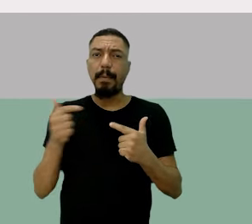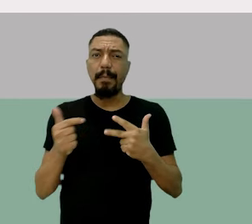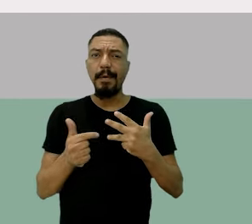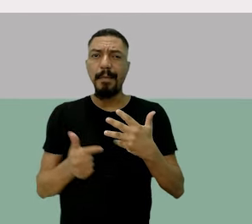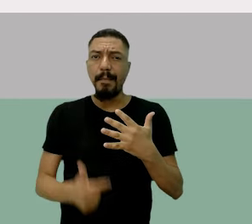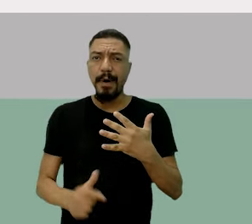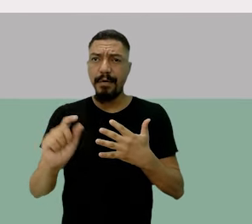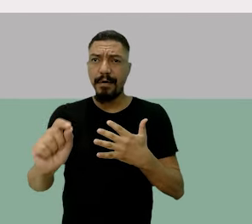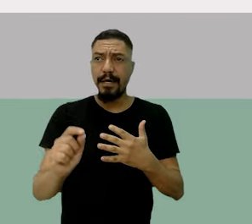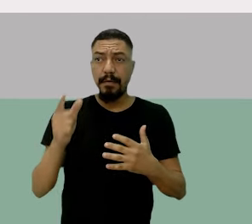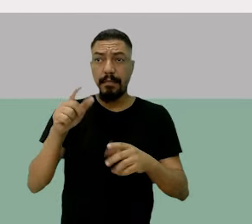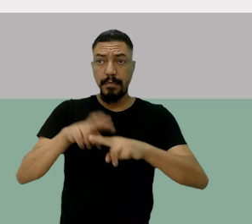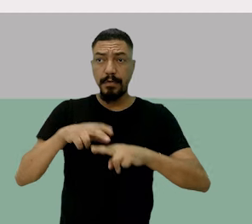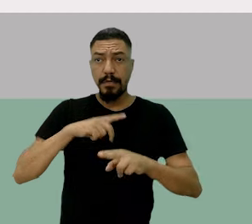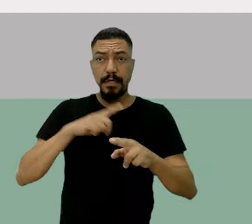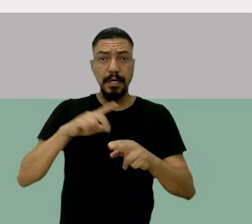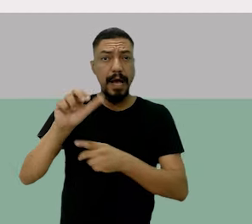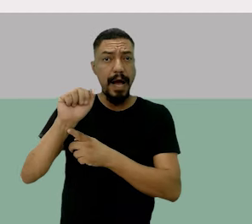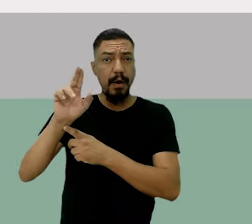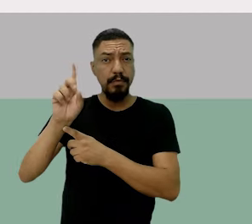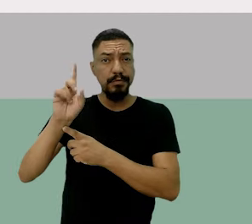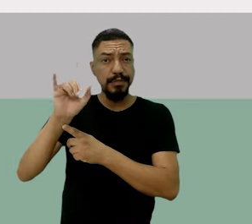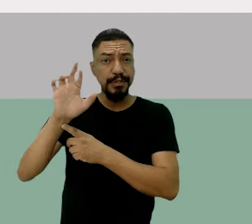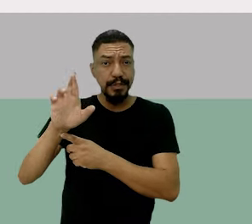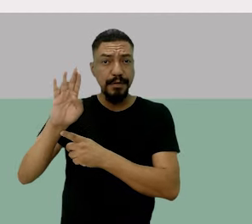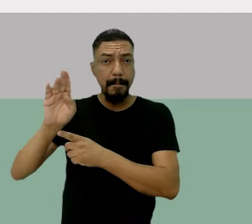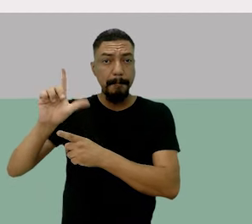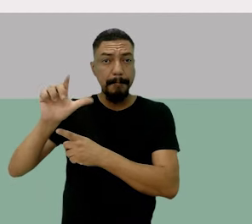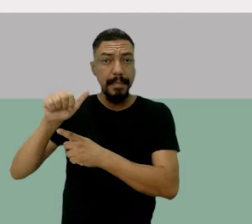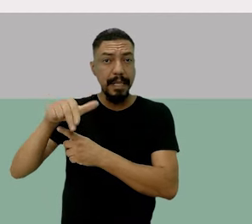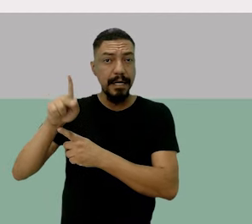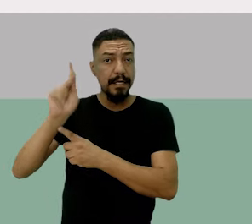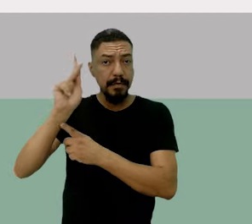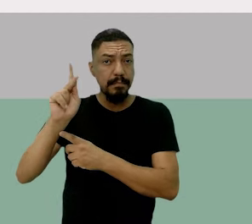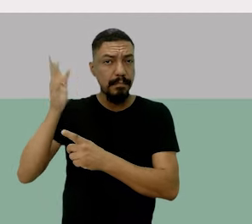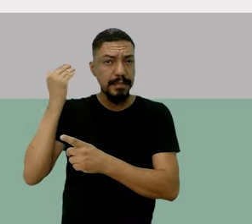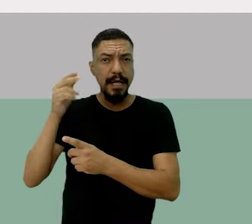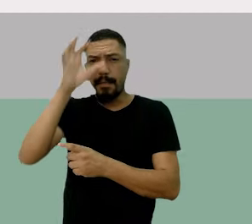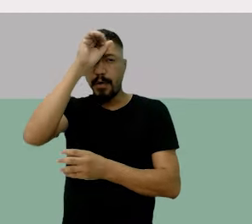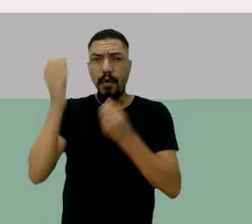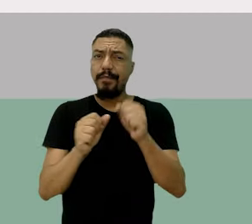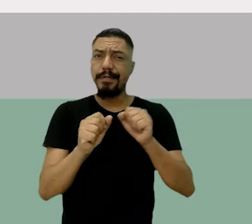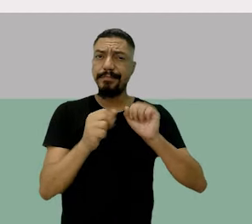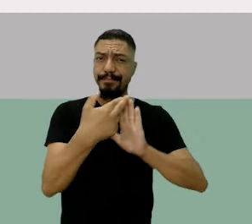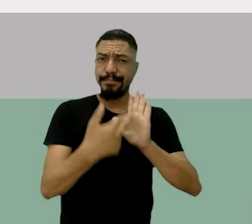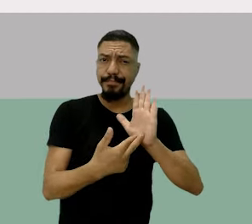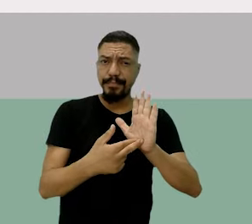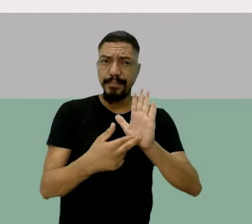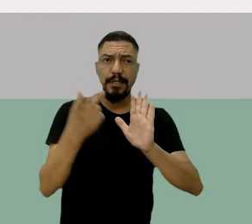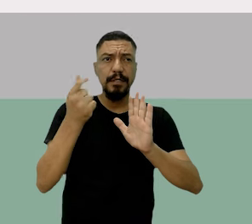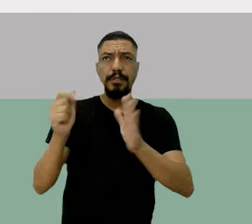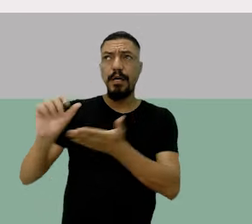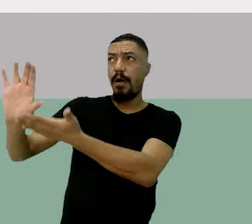na Aldir Blanc. Para quem aqui participou da Aldir Blanc no passado, vai fazer um relatório, vai colocar ali como que esse dinheiro